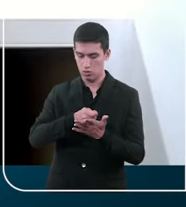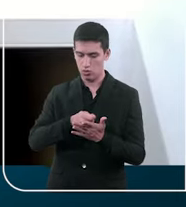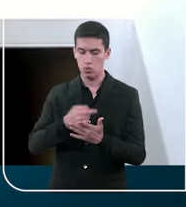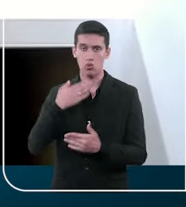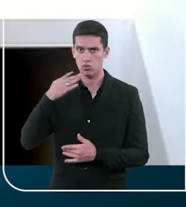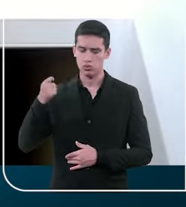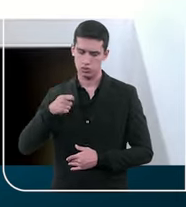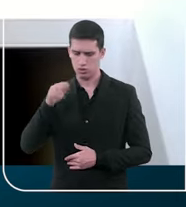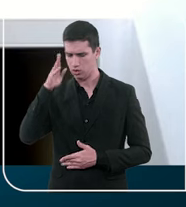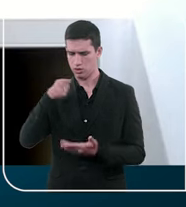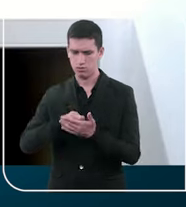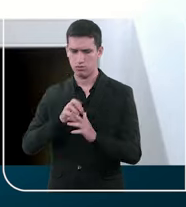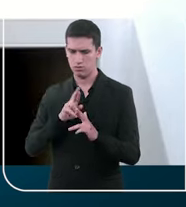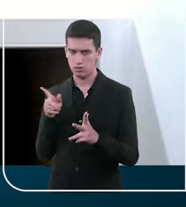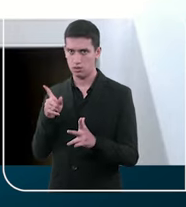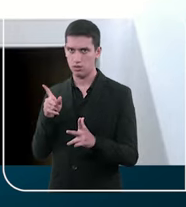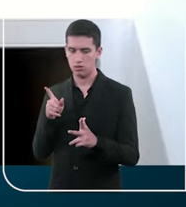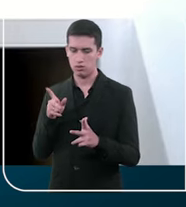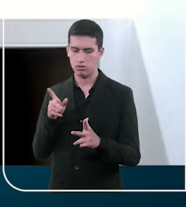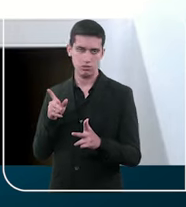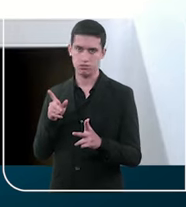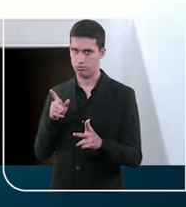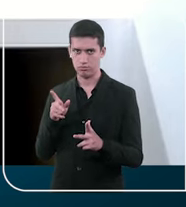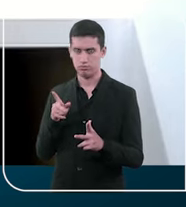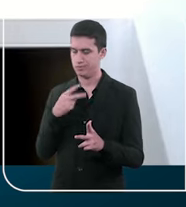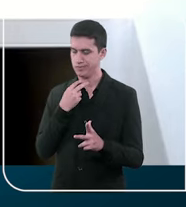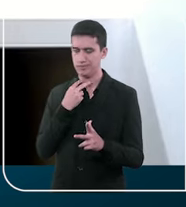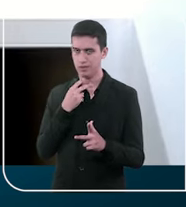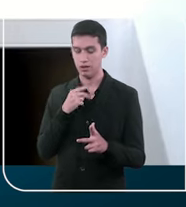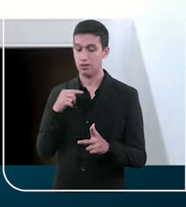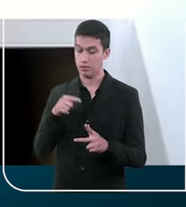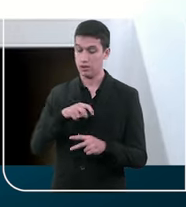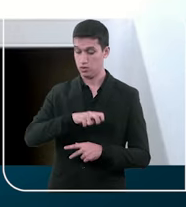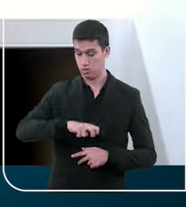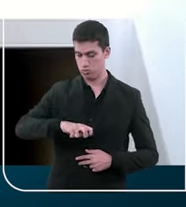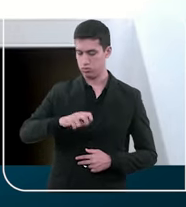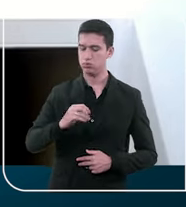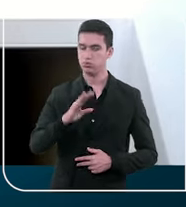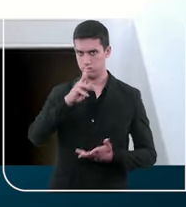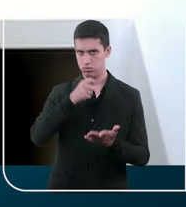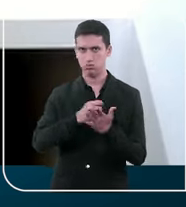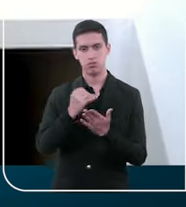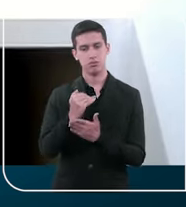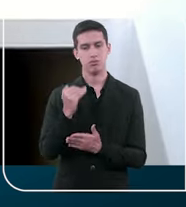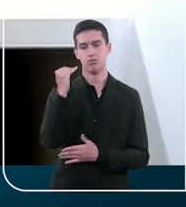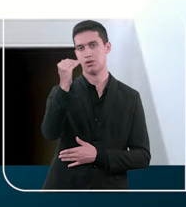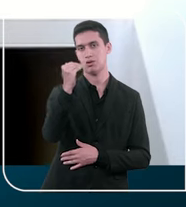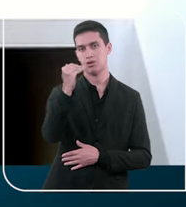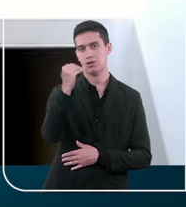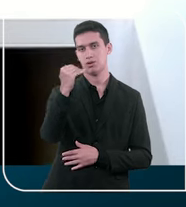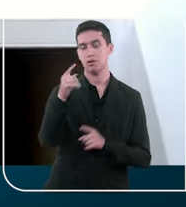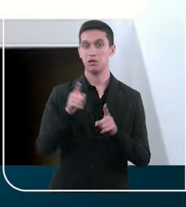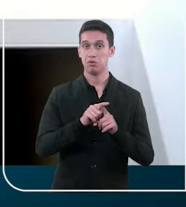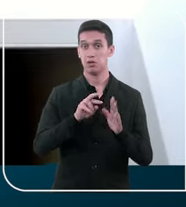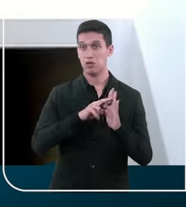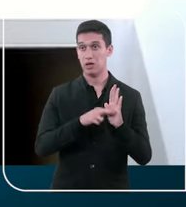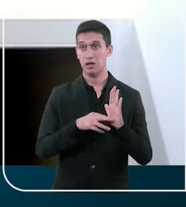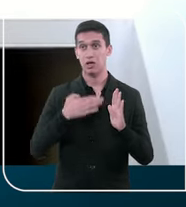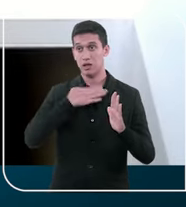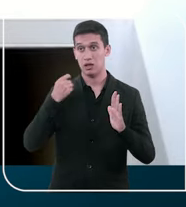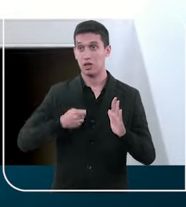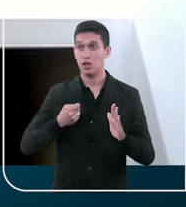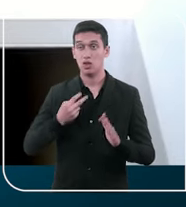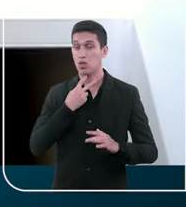Constituição prevê que o veredicto do júri é soberano, né? Um dos fundamentos do Tribunal do Júri é a soberania dos veredictos. E, a rigor,